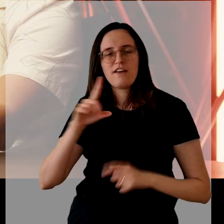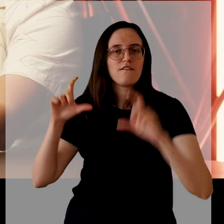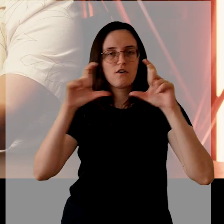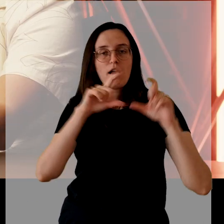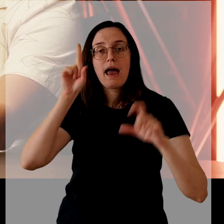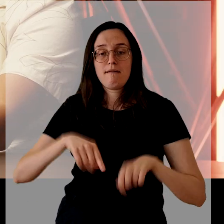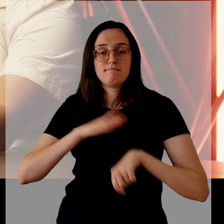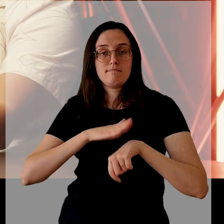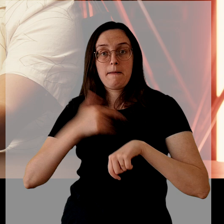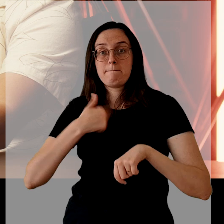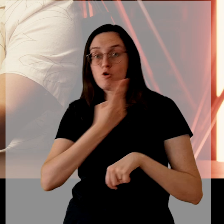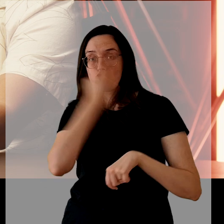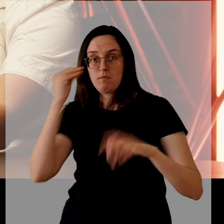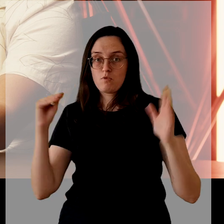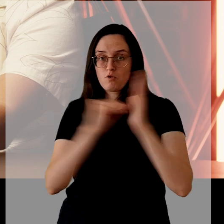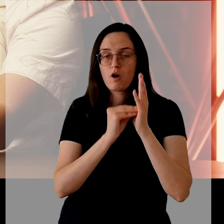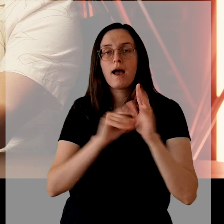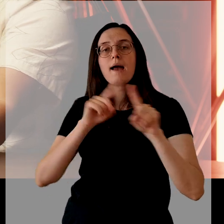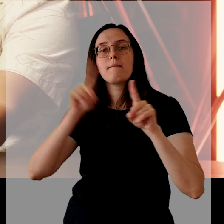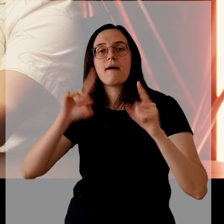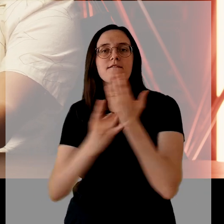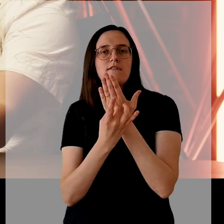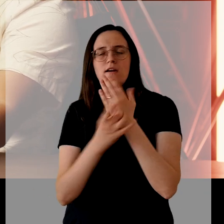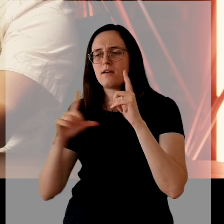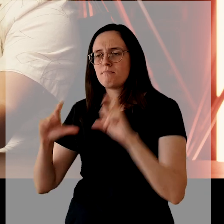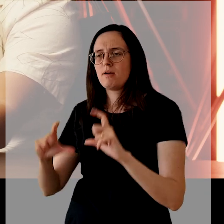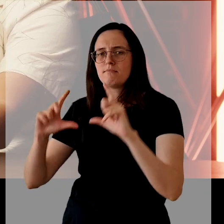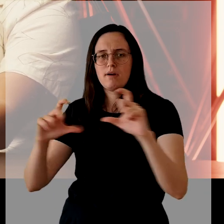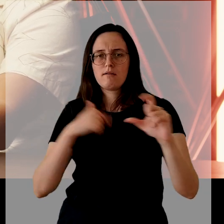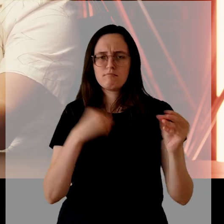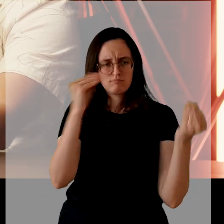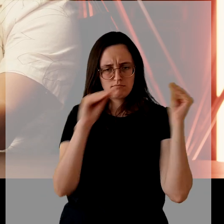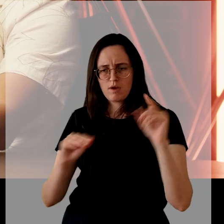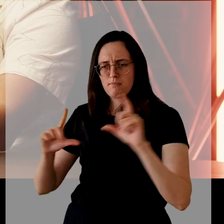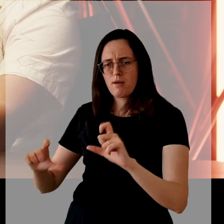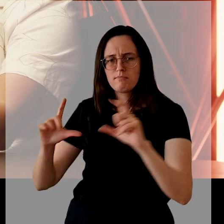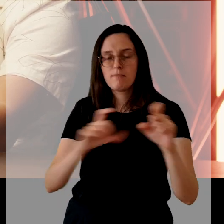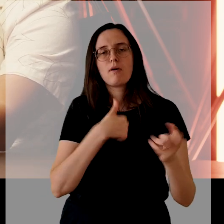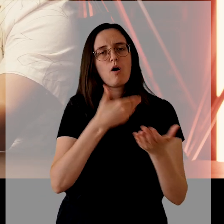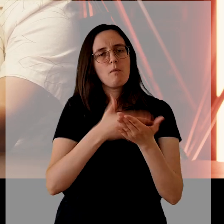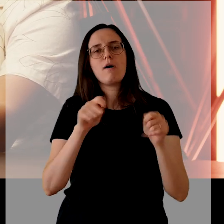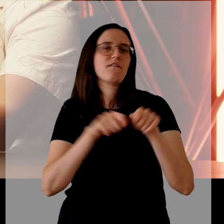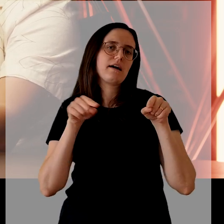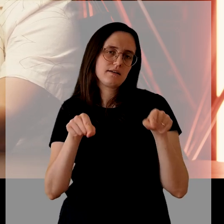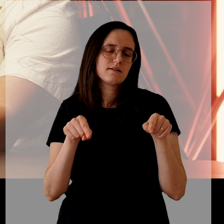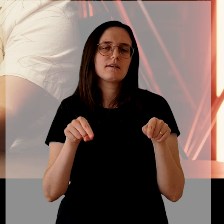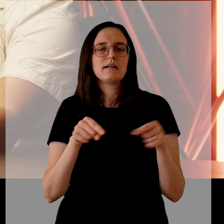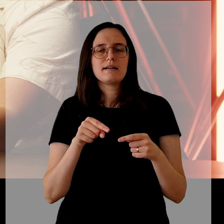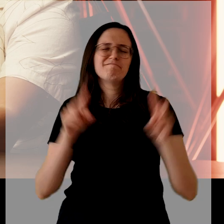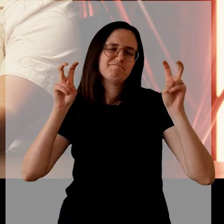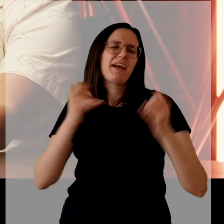autoral, ficcional, onde você monta cenas e fotografa essas cenas ficcionais. Então eu comecei a fazer,